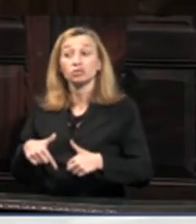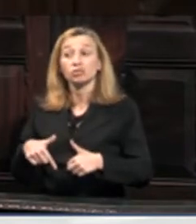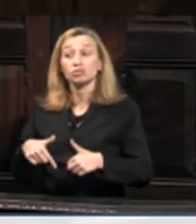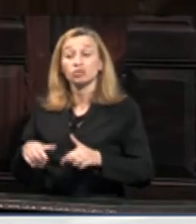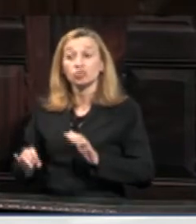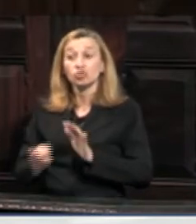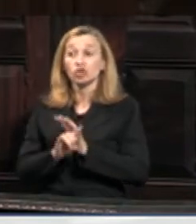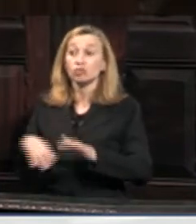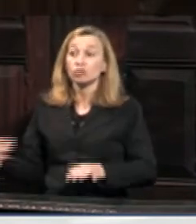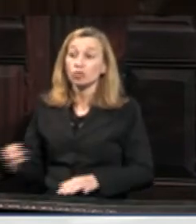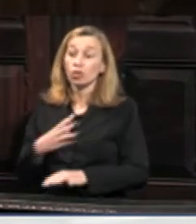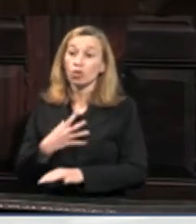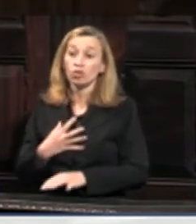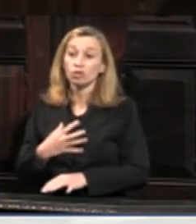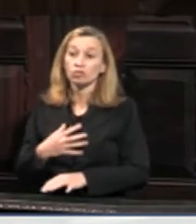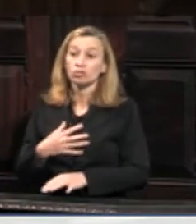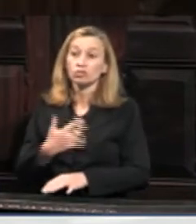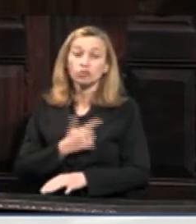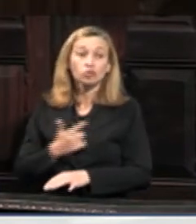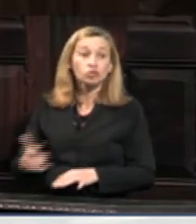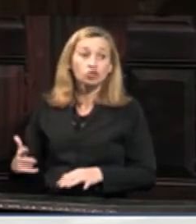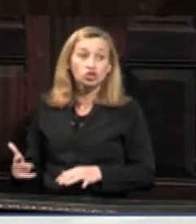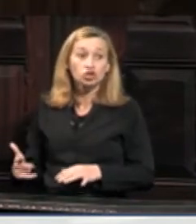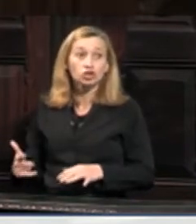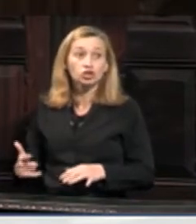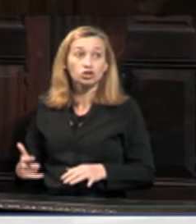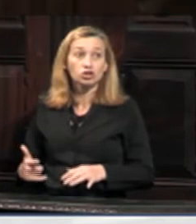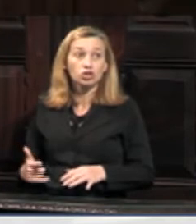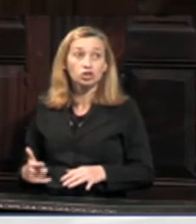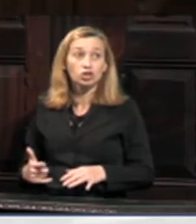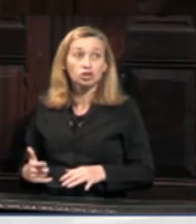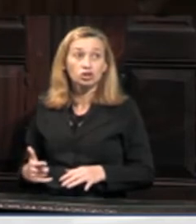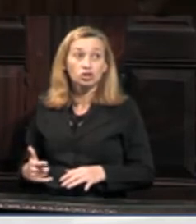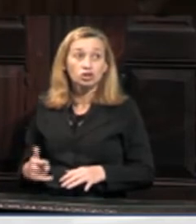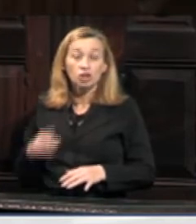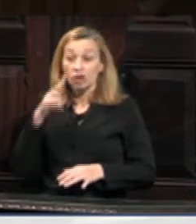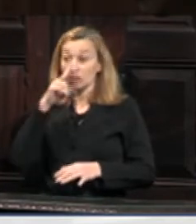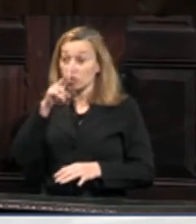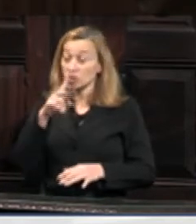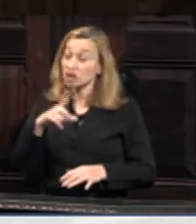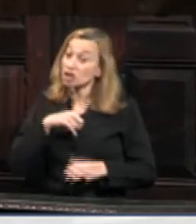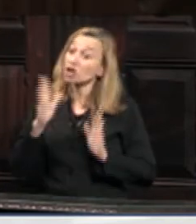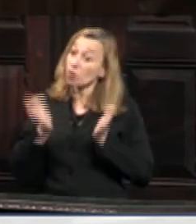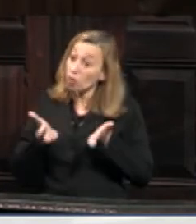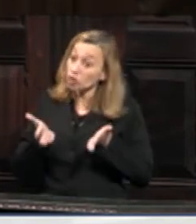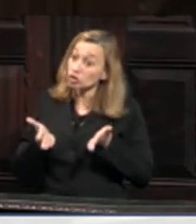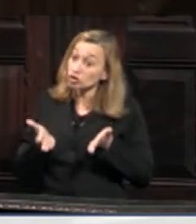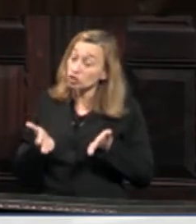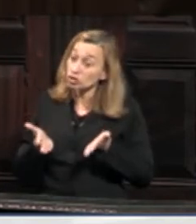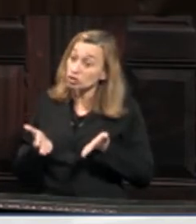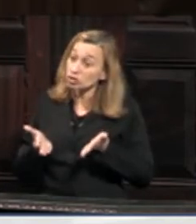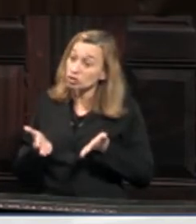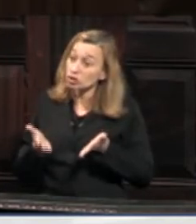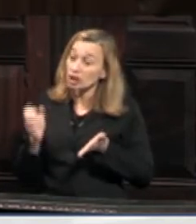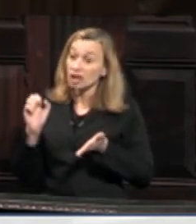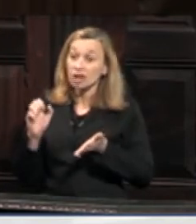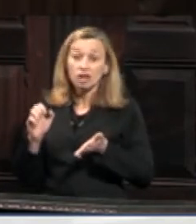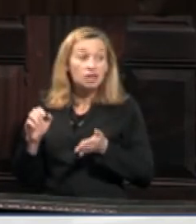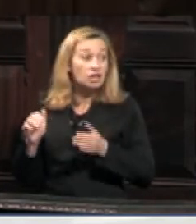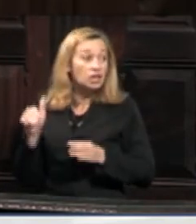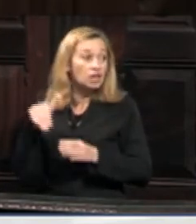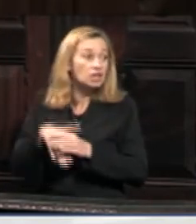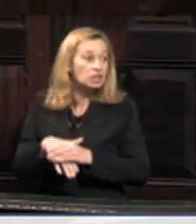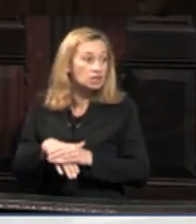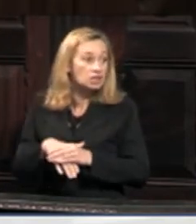que não tinha o vigor que tem hoje em eleições pretéritas, que é o uso